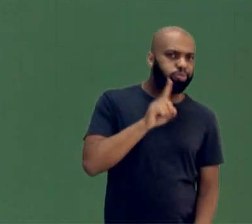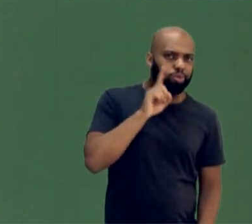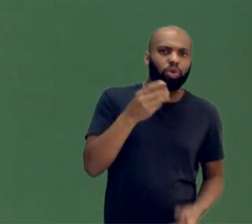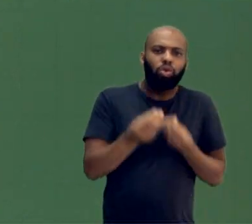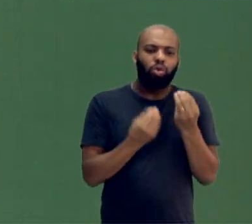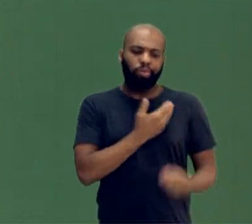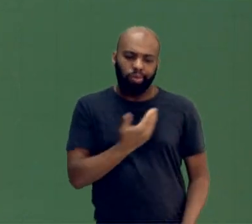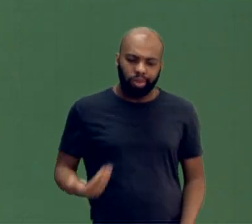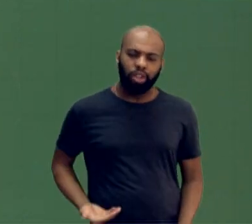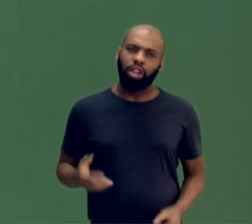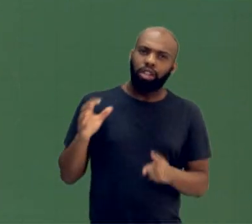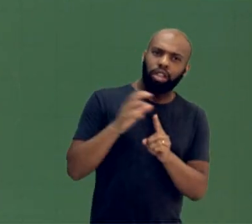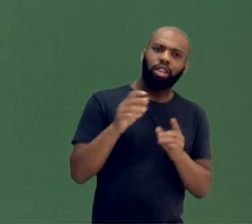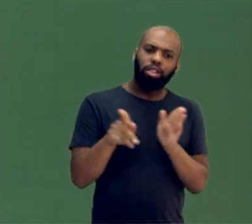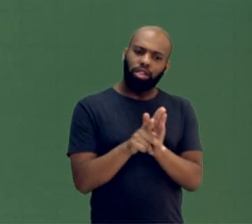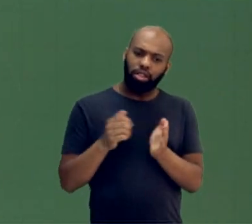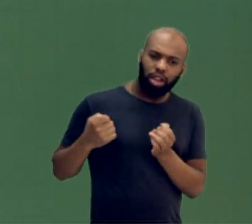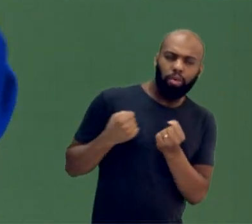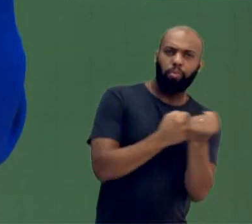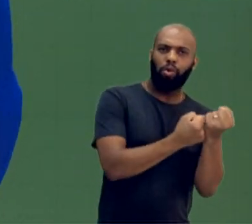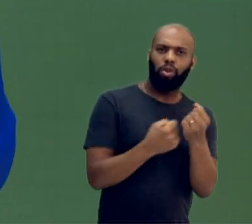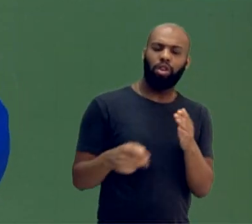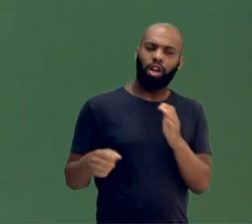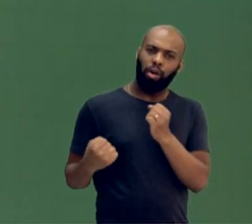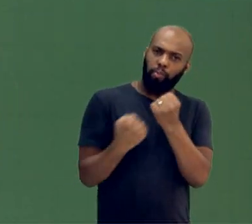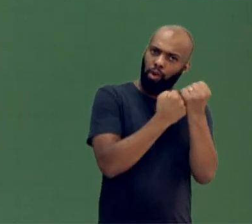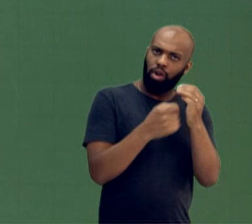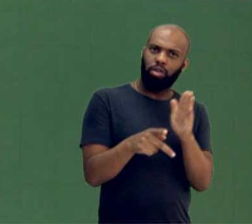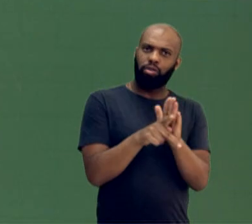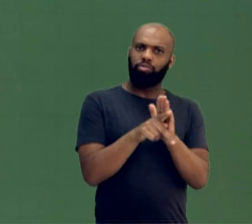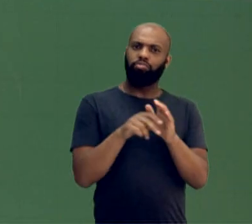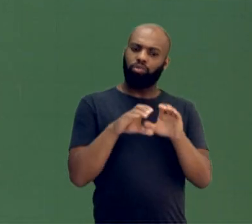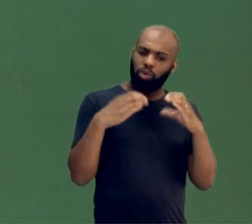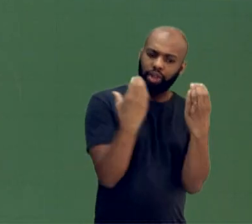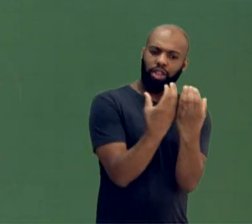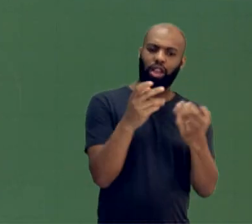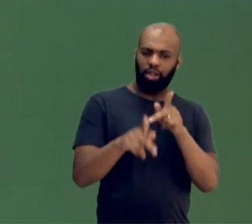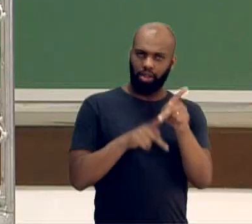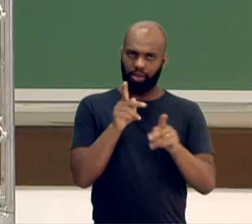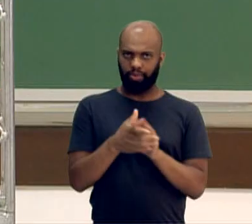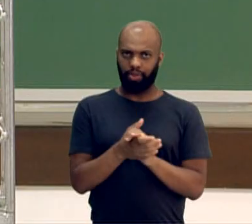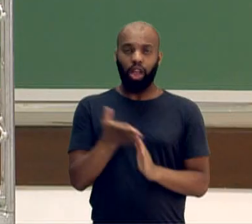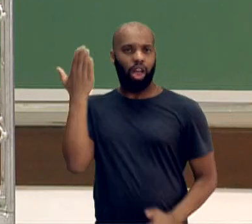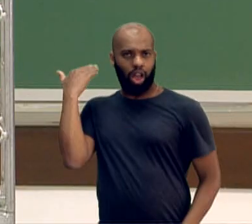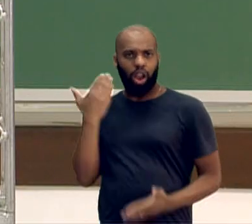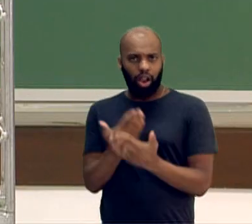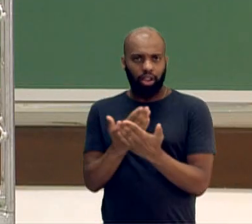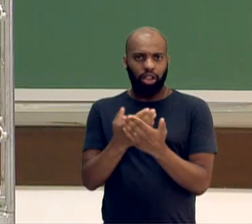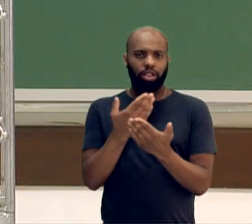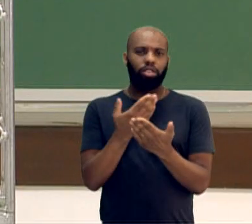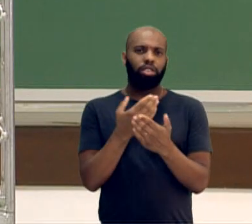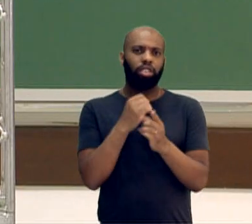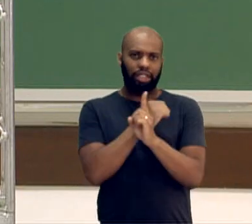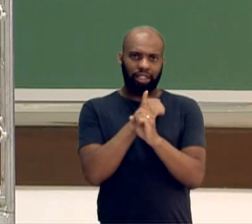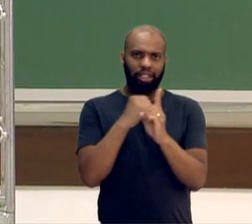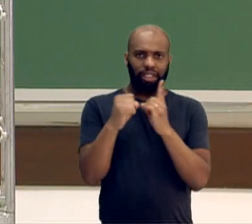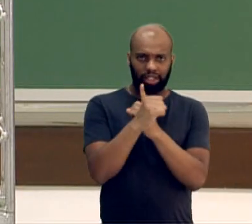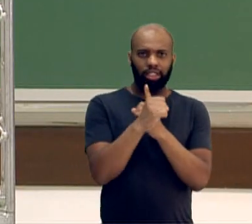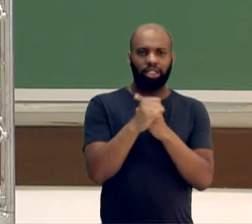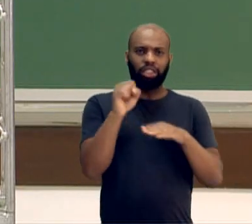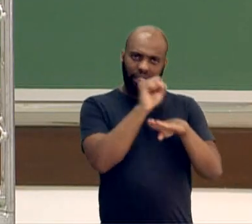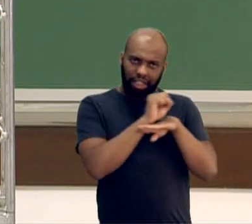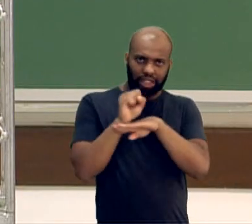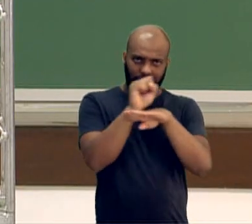nos auxílios comunitários aí. E da aula passada, né, quando a gente viu o Estado Socialista, vocês poderiam ver aí um filme chamado Círculo de